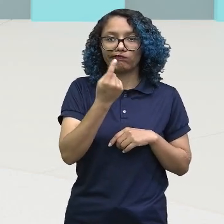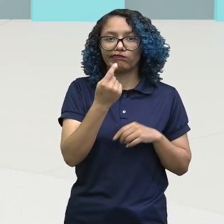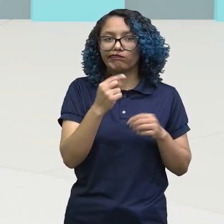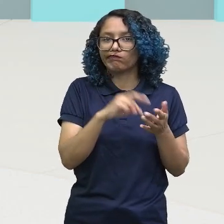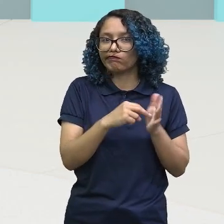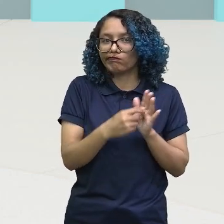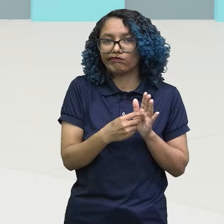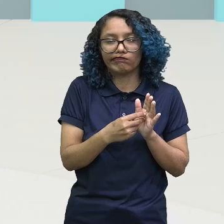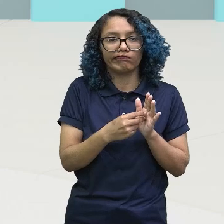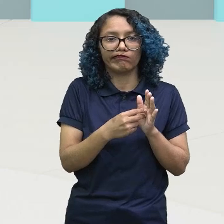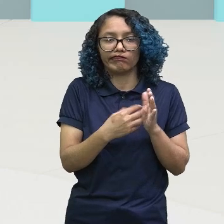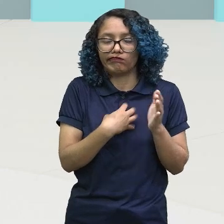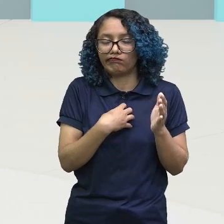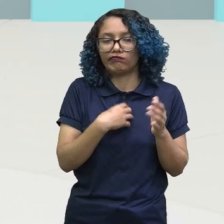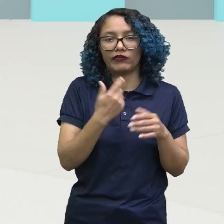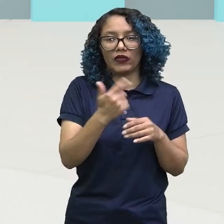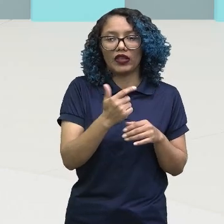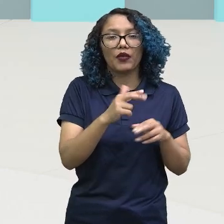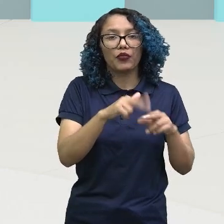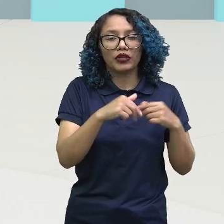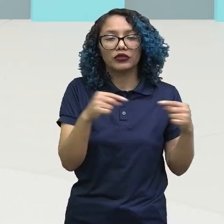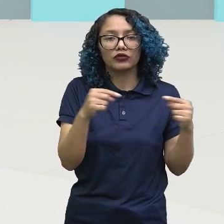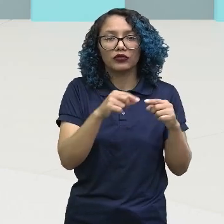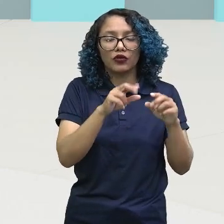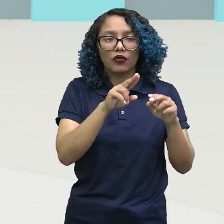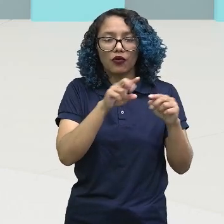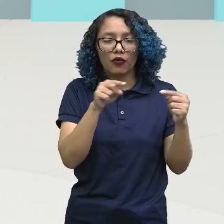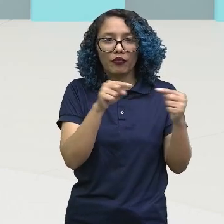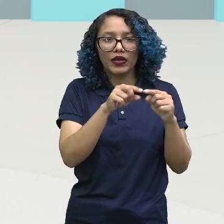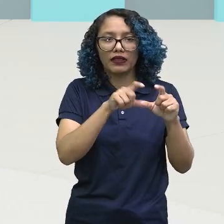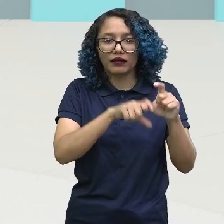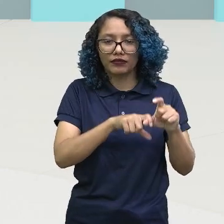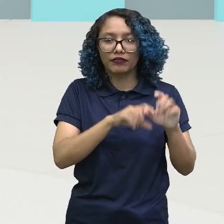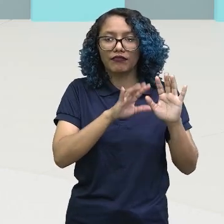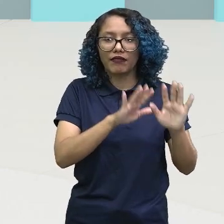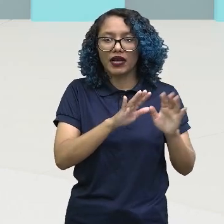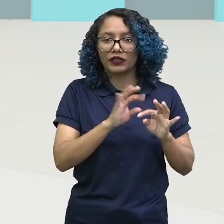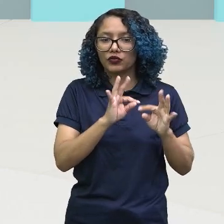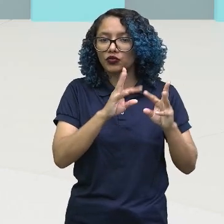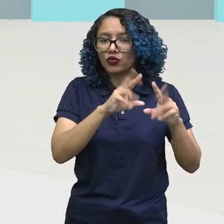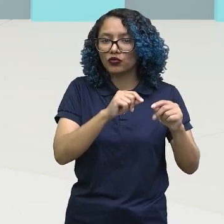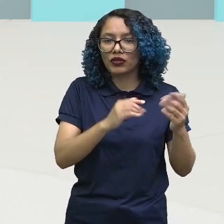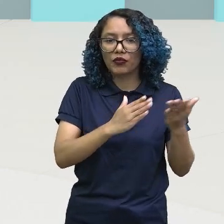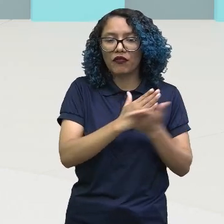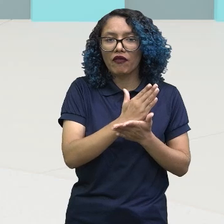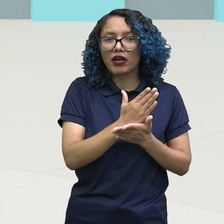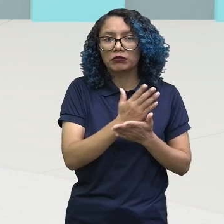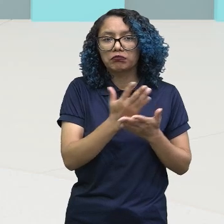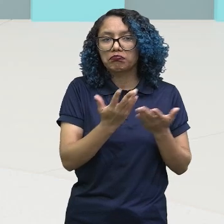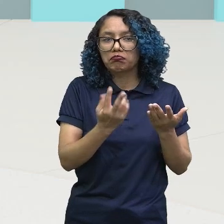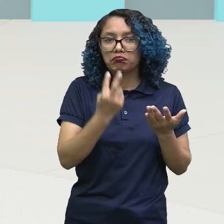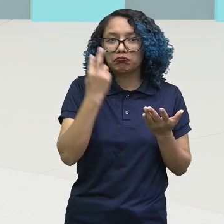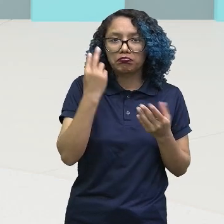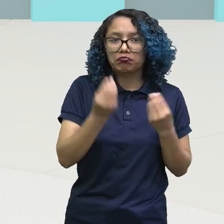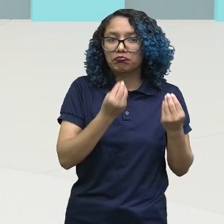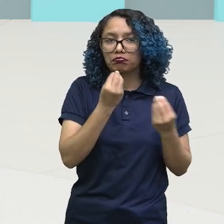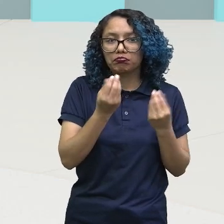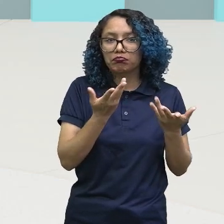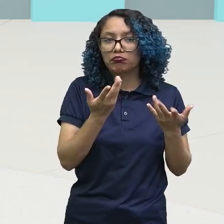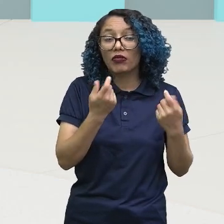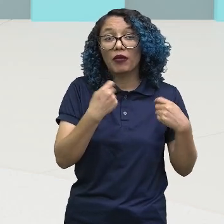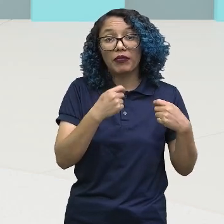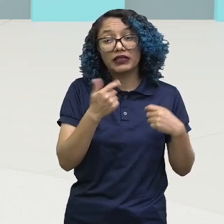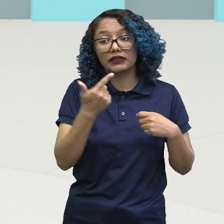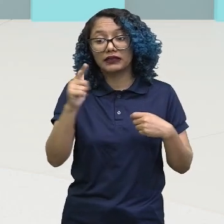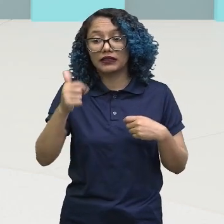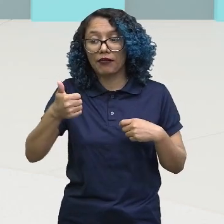é subordinada. Que todos sejam aprovados no vestibular. E aí, professora, o que tem isso? Eu preciso da outra para tudo